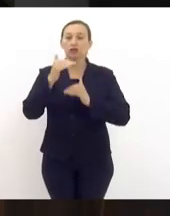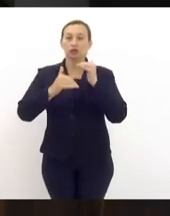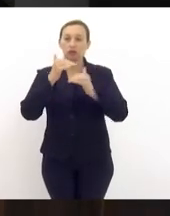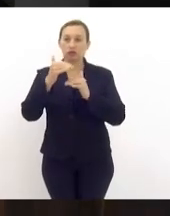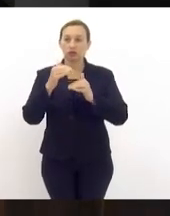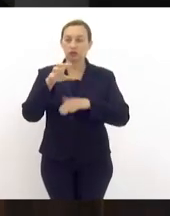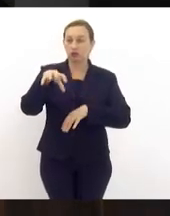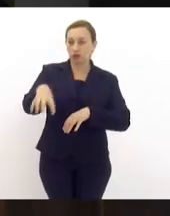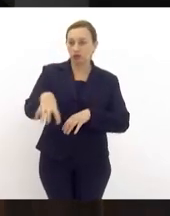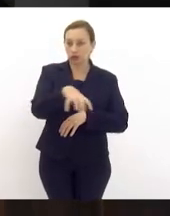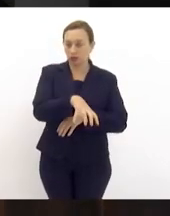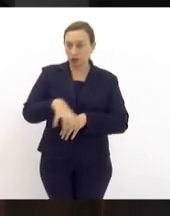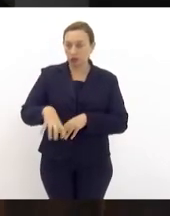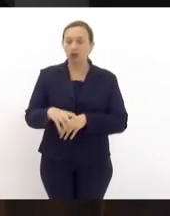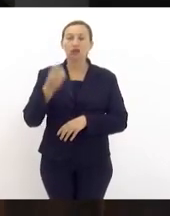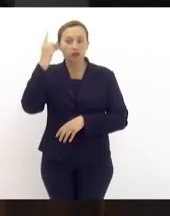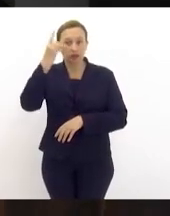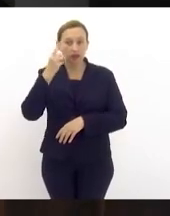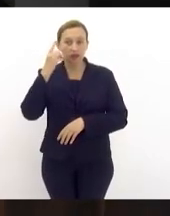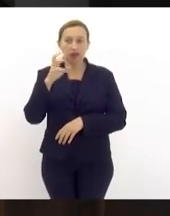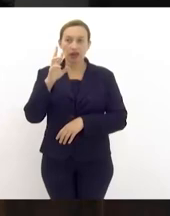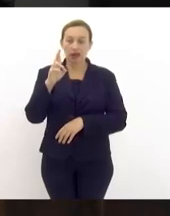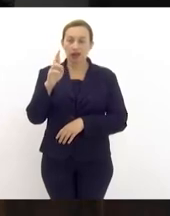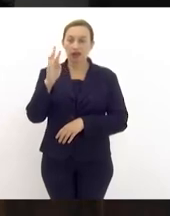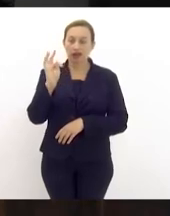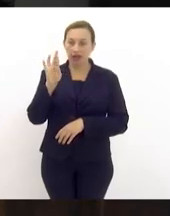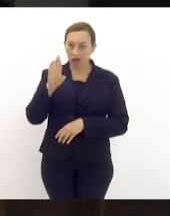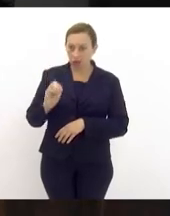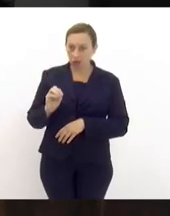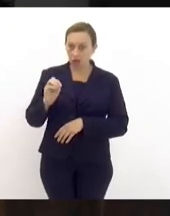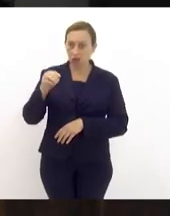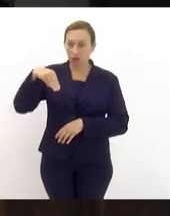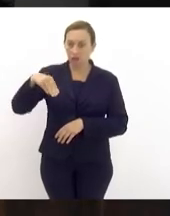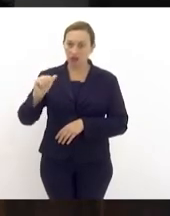Regional, deputado Renato Machado.